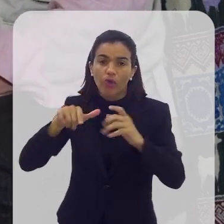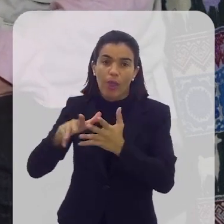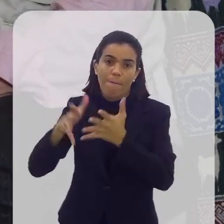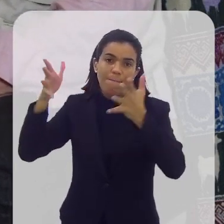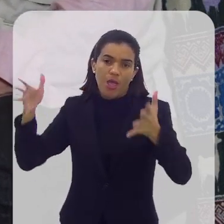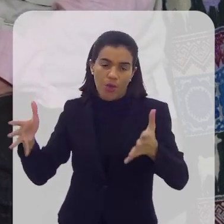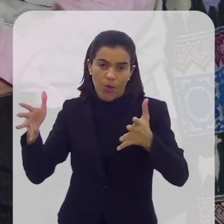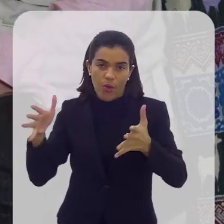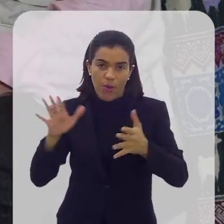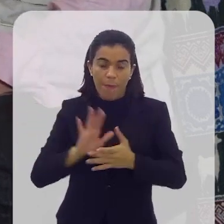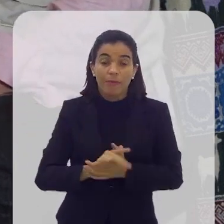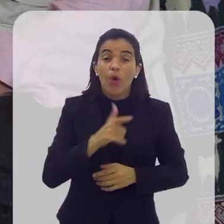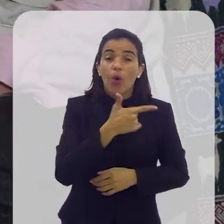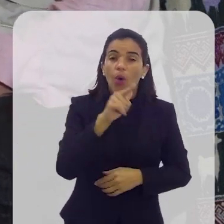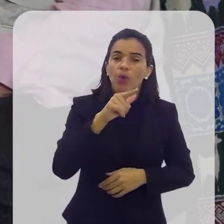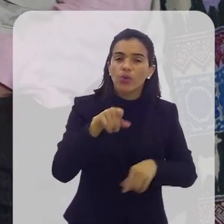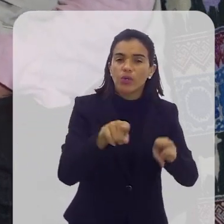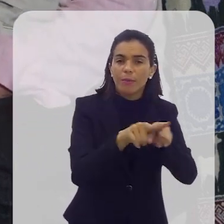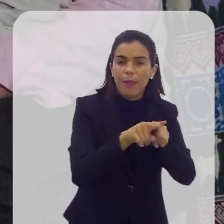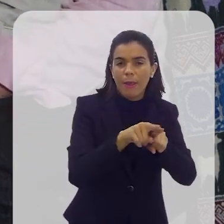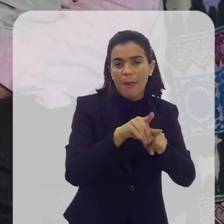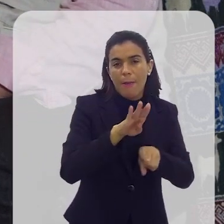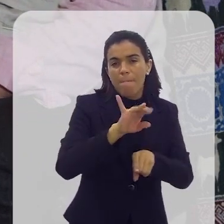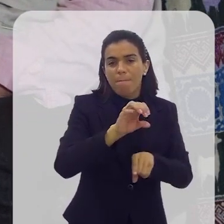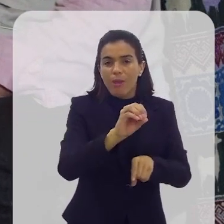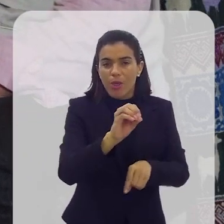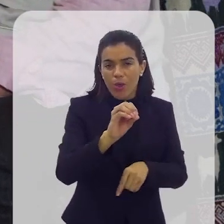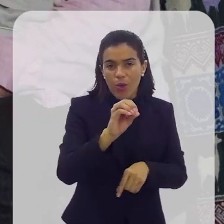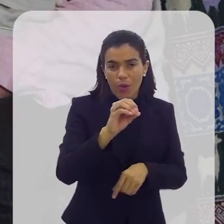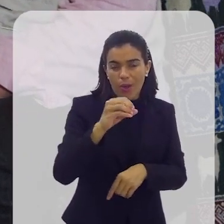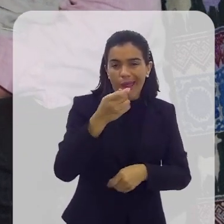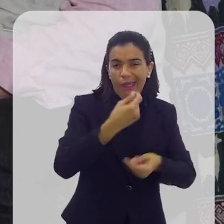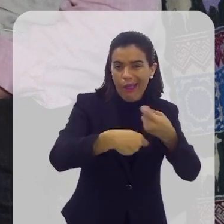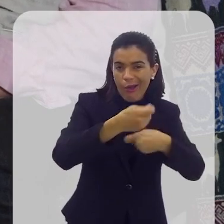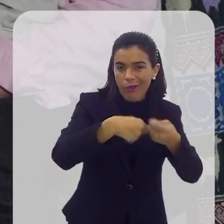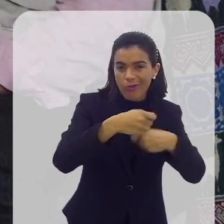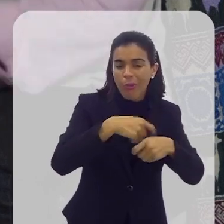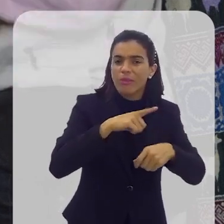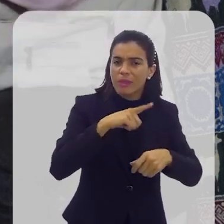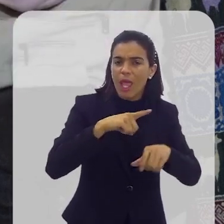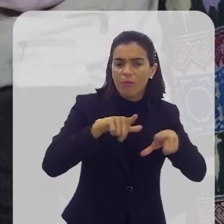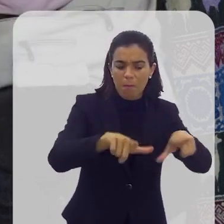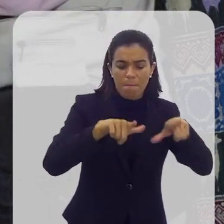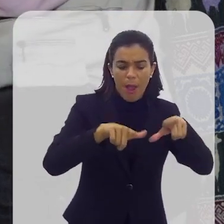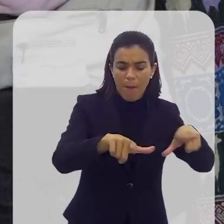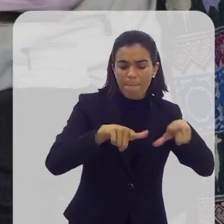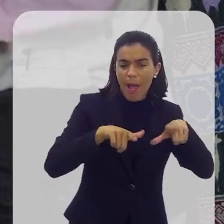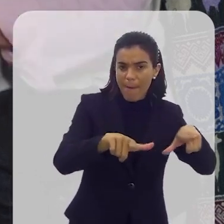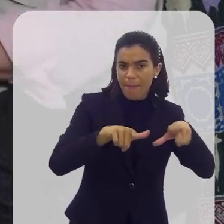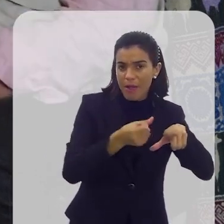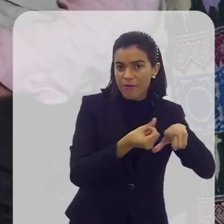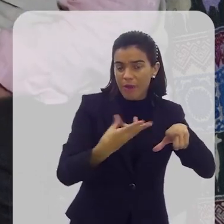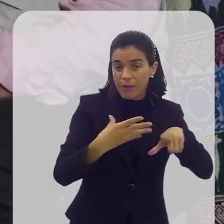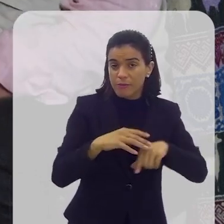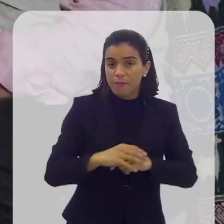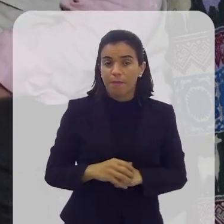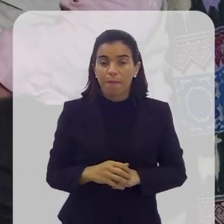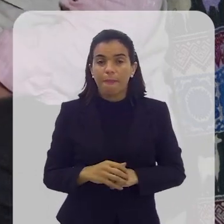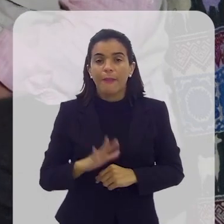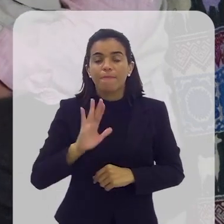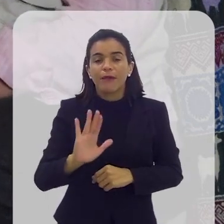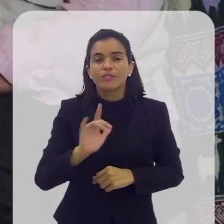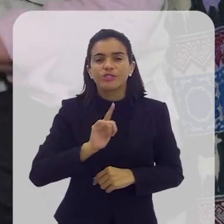gostava dessa mangueira especialmente. Mário, e agora falando um pouquinho do museu. Como é que é esse acervo? Quais são as